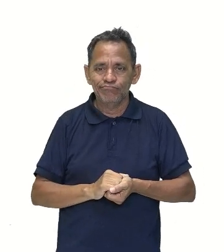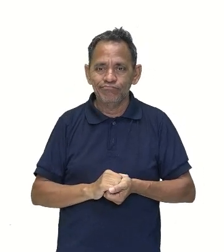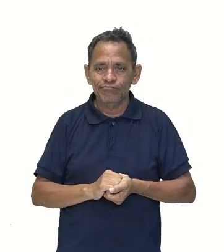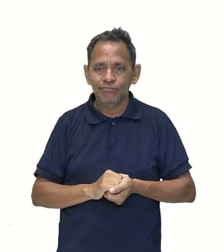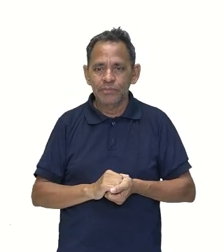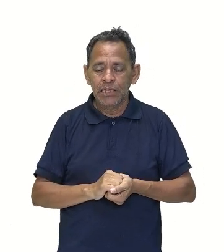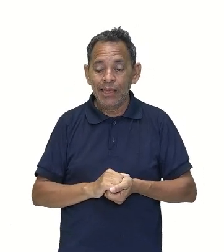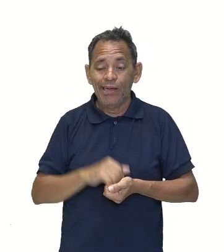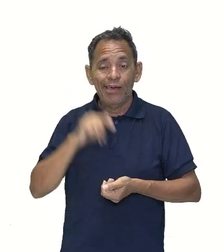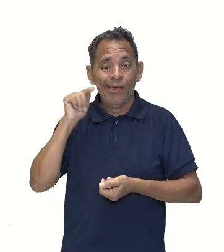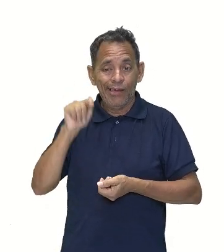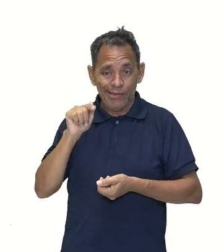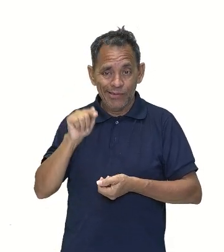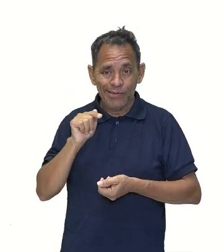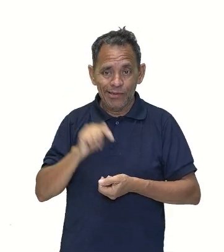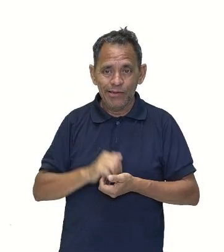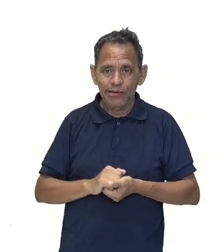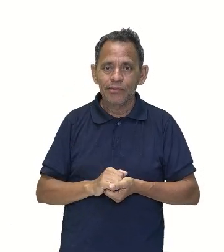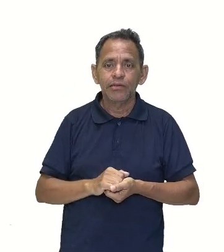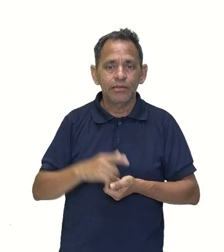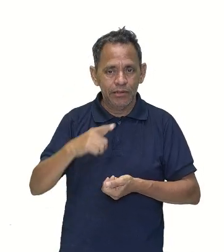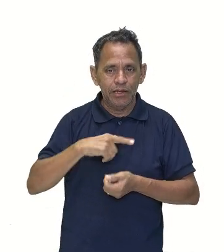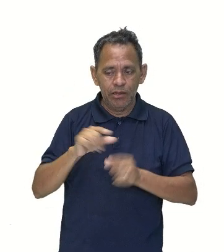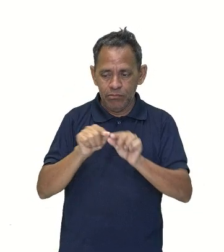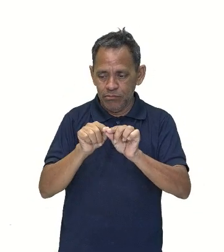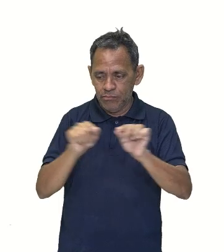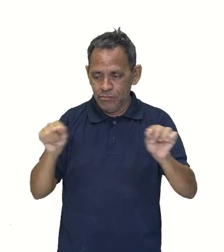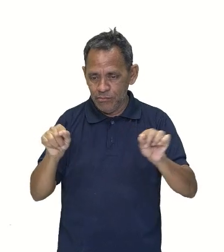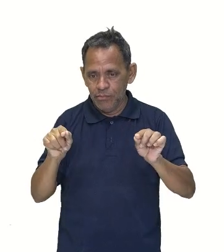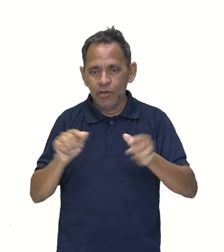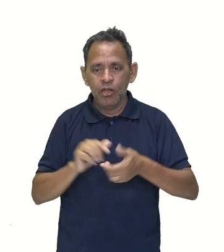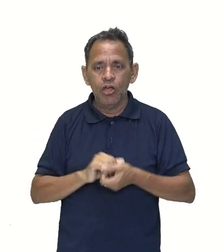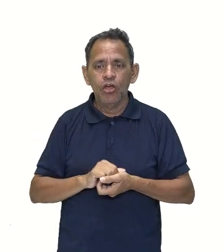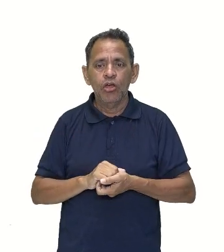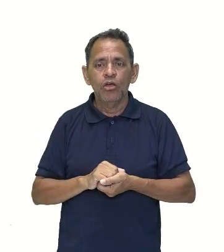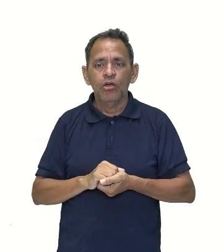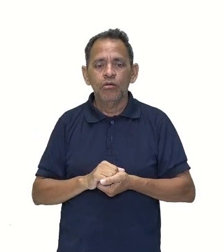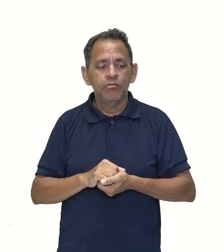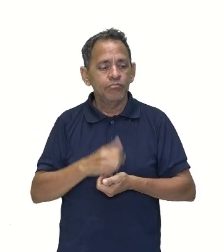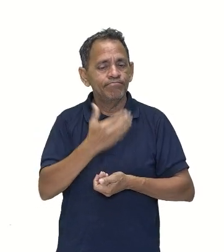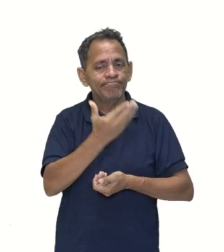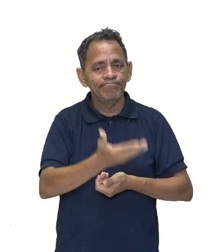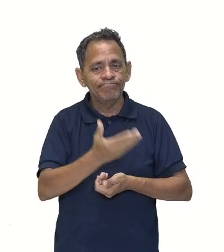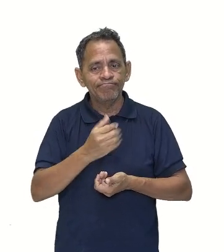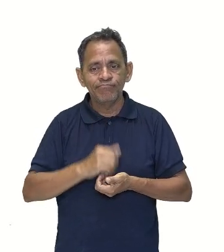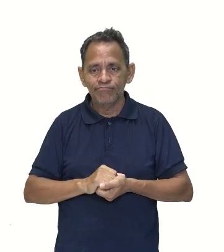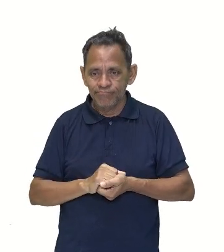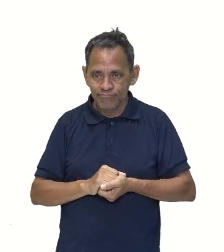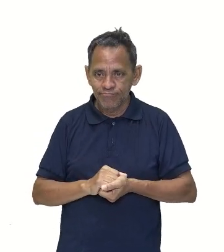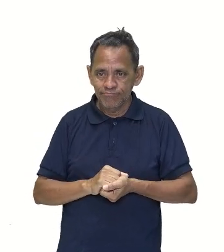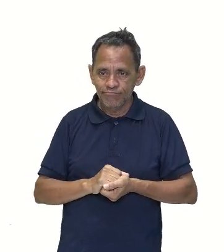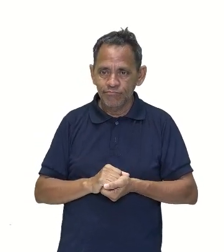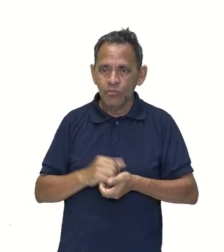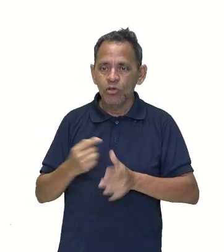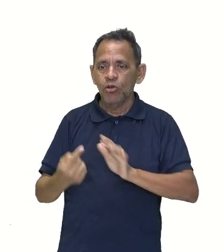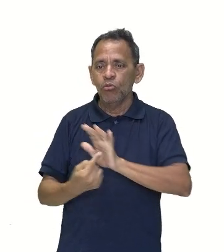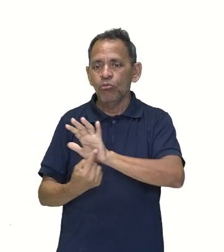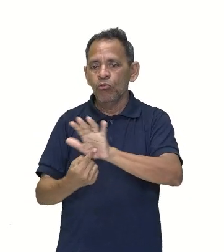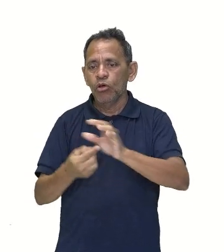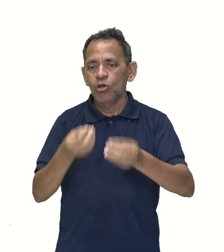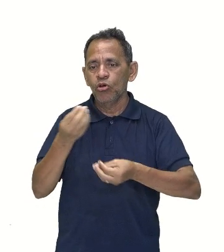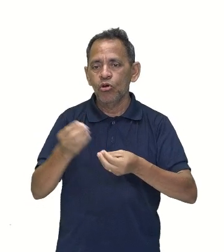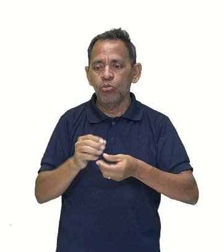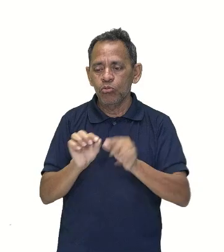Essa reta, ela tem um comprimento. Então eu tenho aqui um segmento de reta que possui um comprimento. Qual o